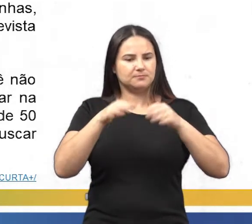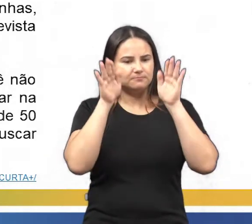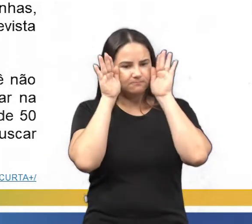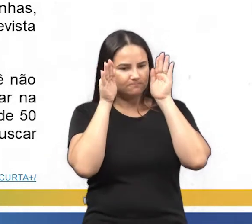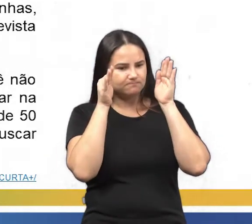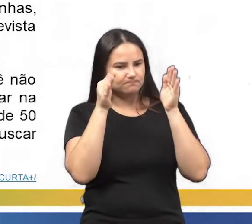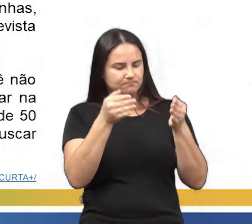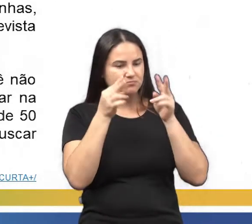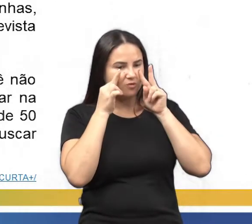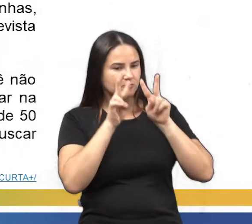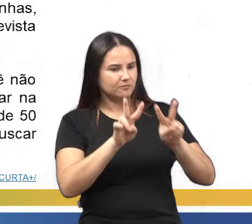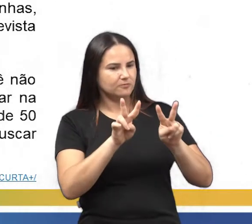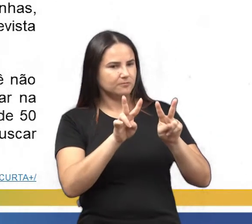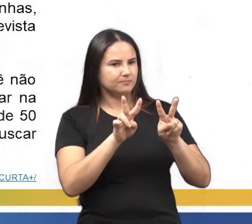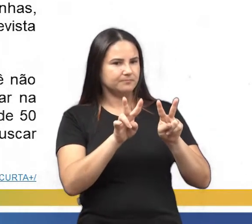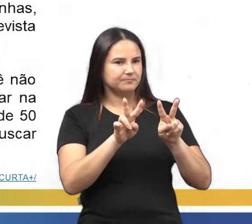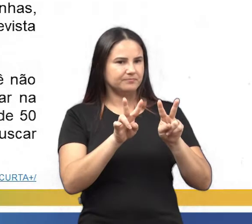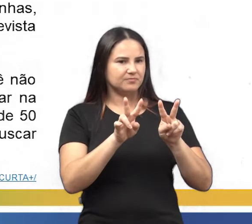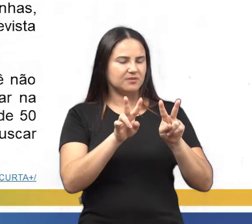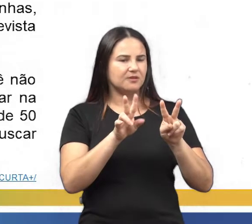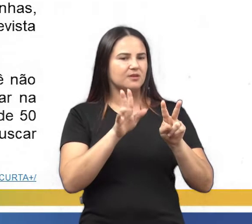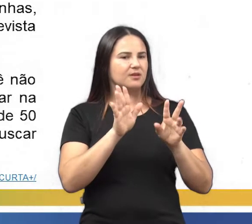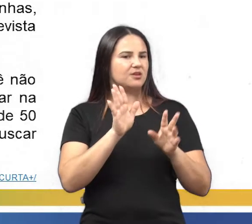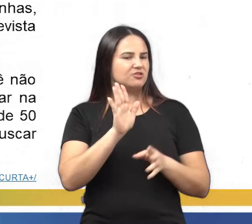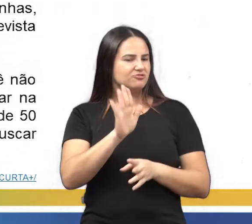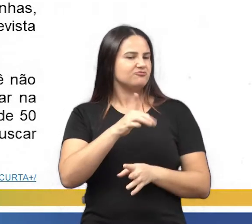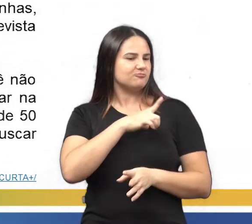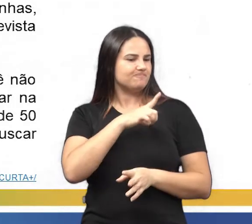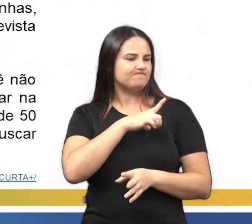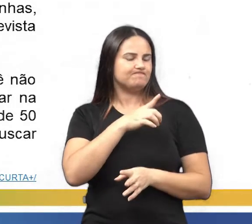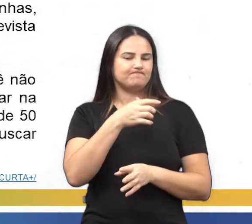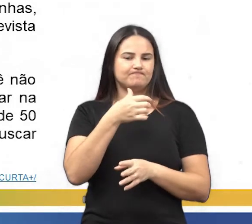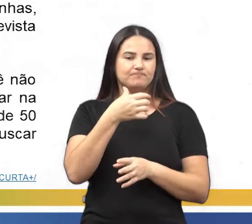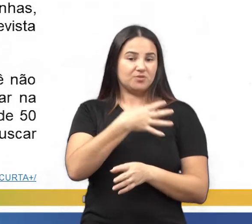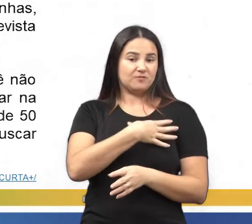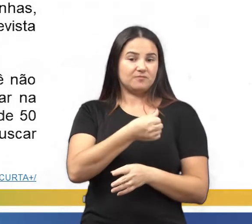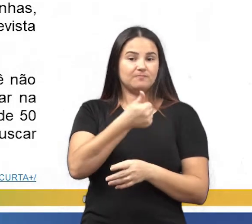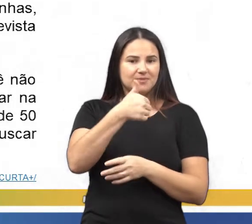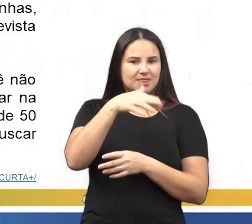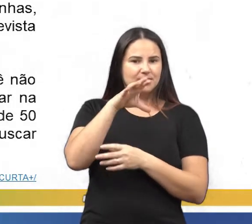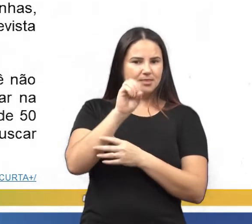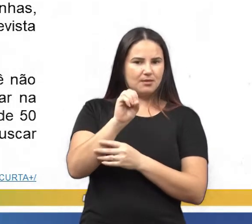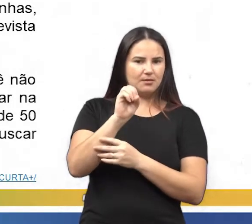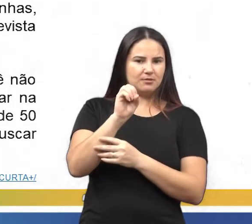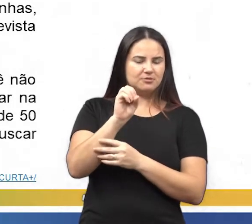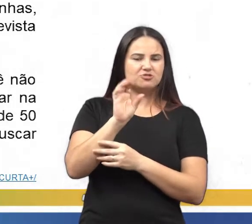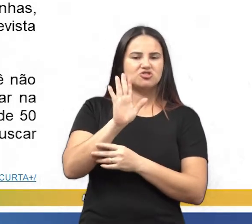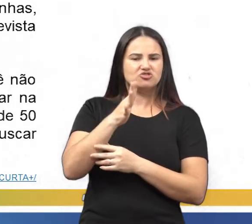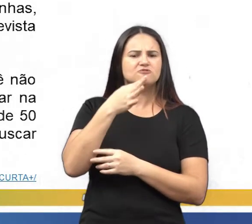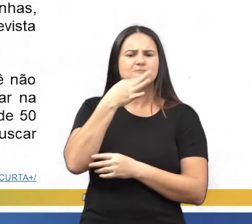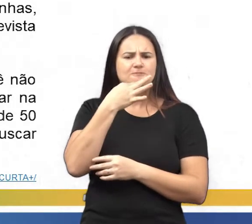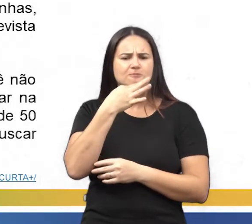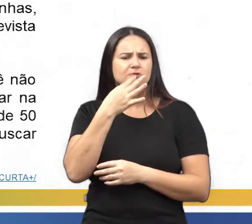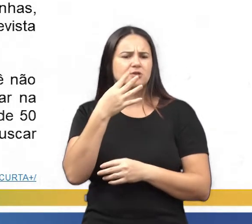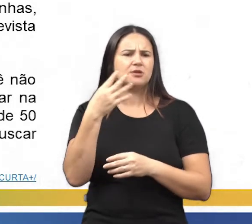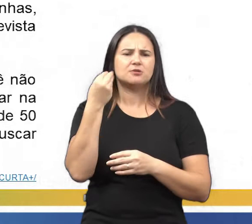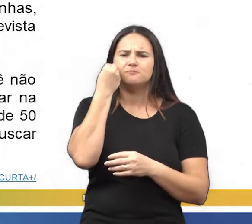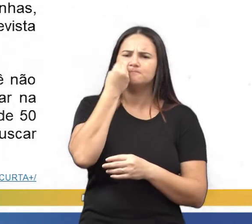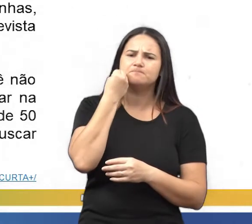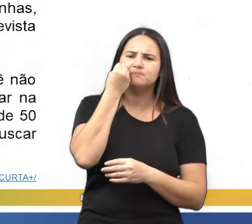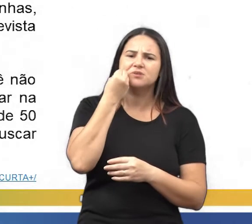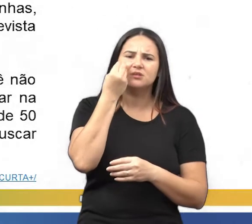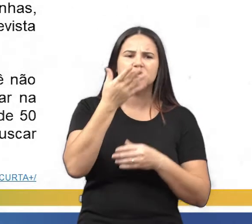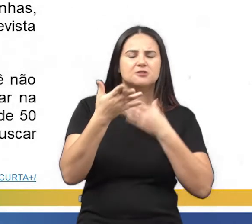diretamente. Como eu tive 10 filhos ao longo de 50 anos, Falei com 10 tribos diferentes.